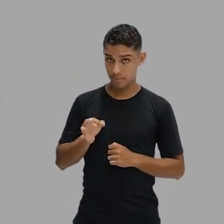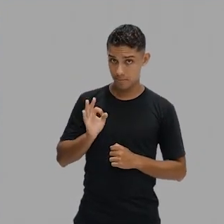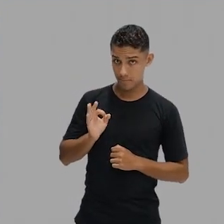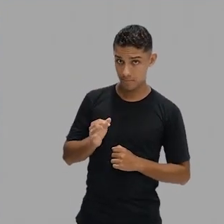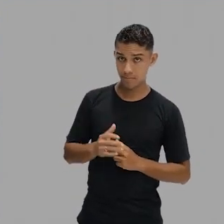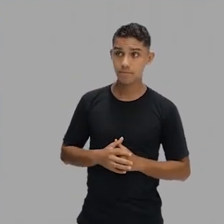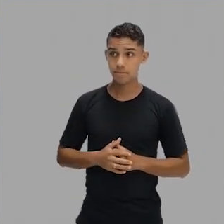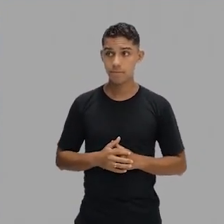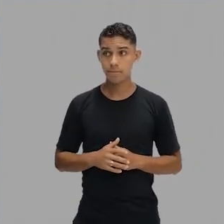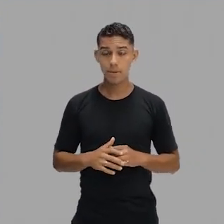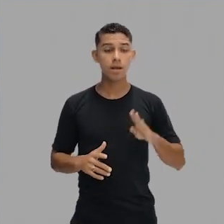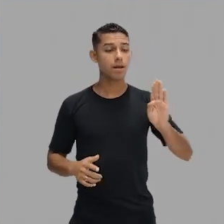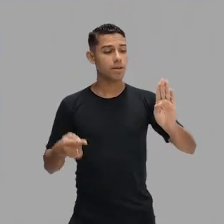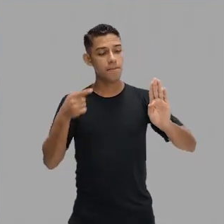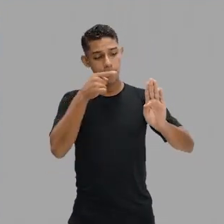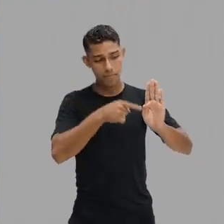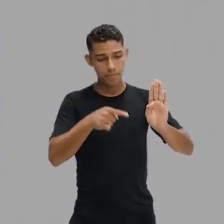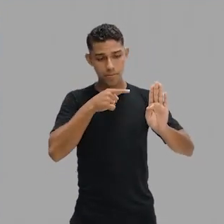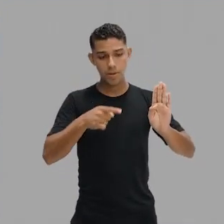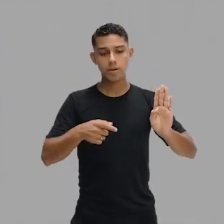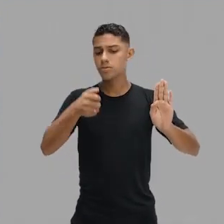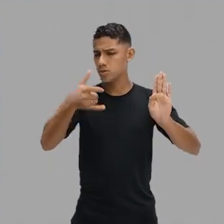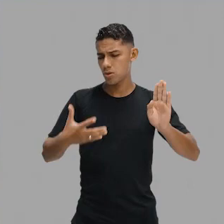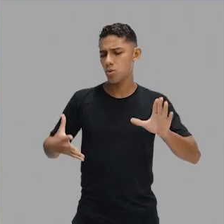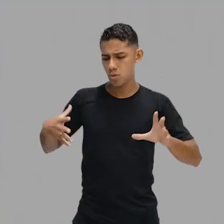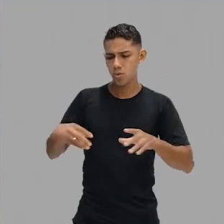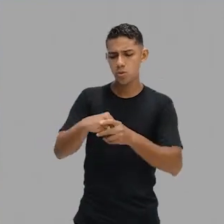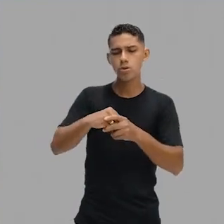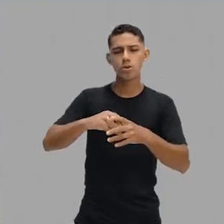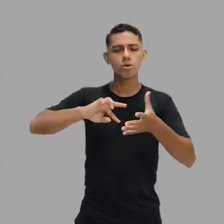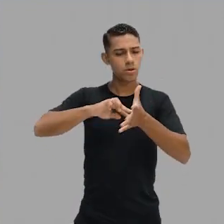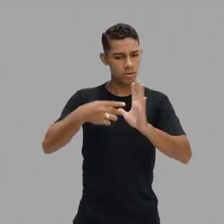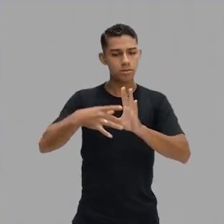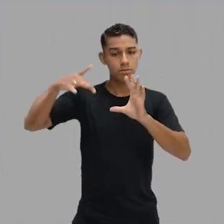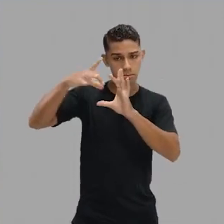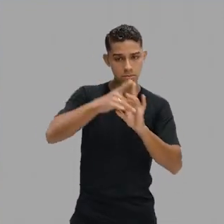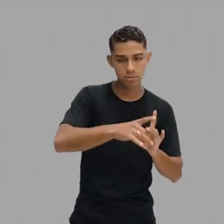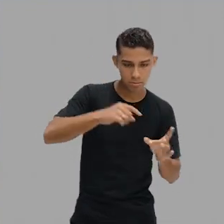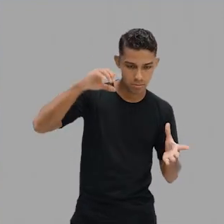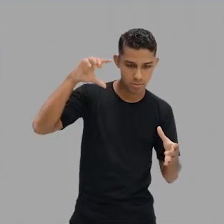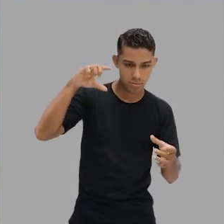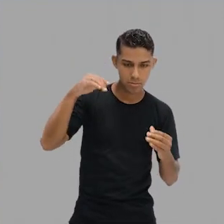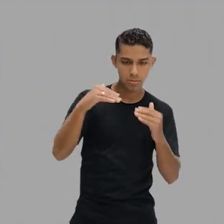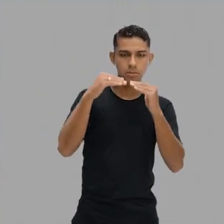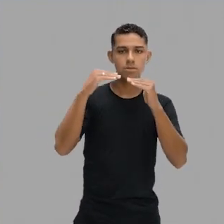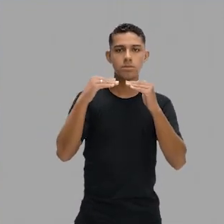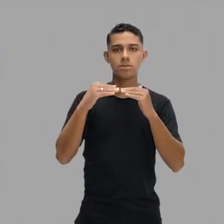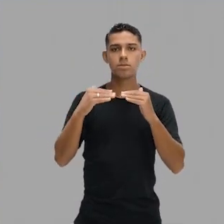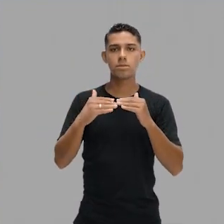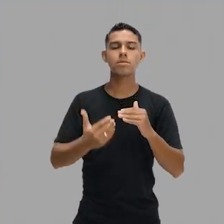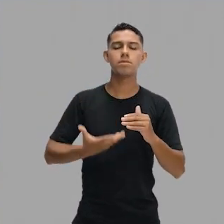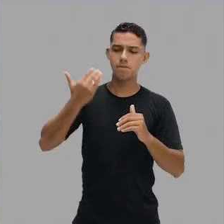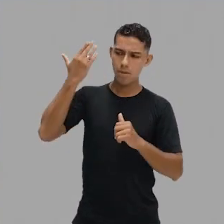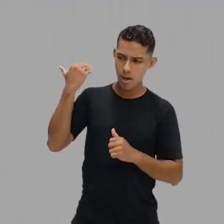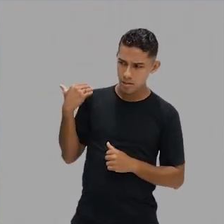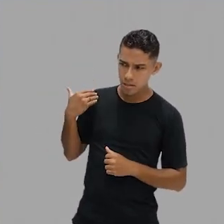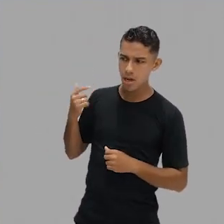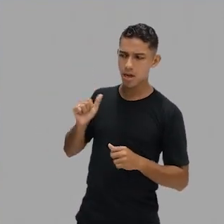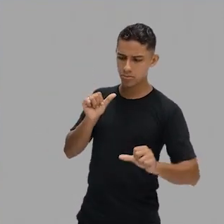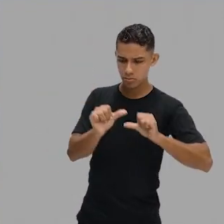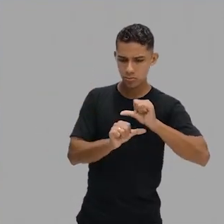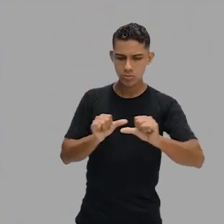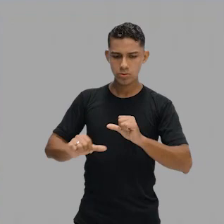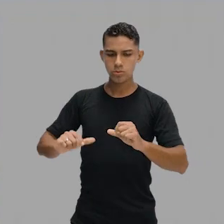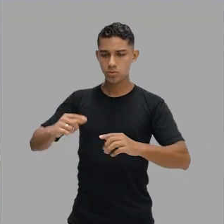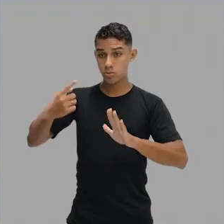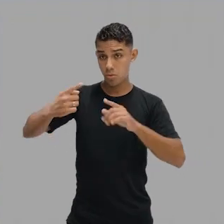certo? Marca aí para você a letra B, que é o que mais traduz essa teoria contratualista. Nós estávamos buscando o que o